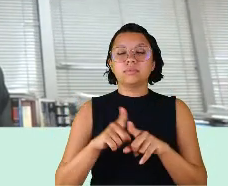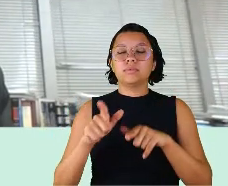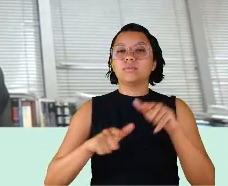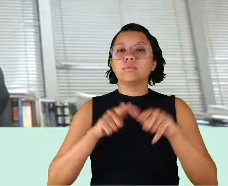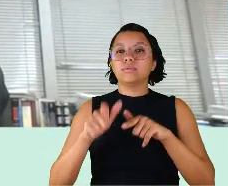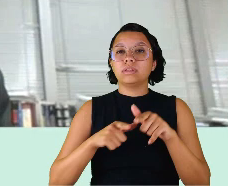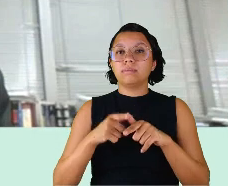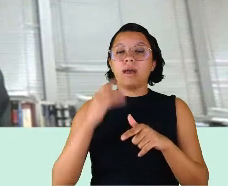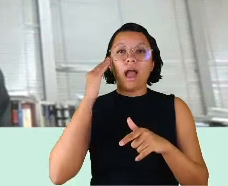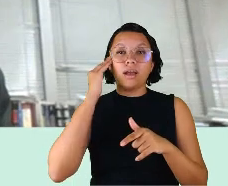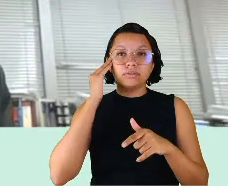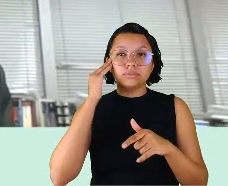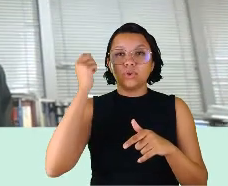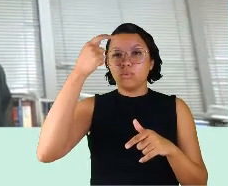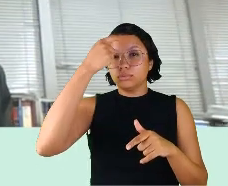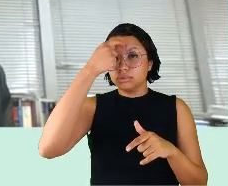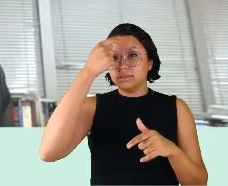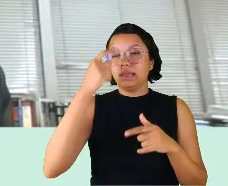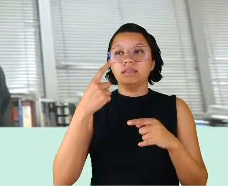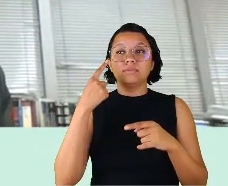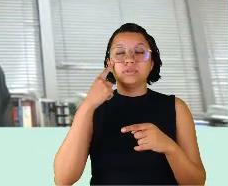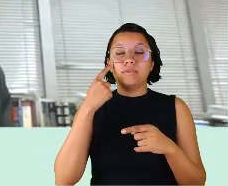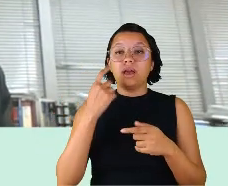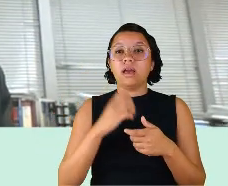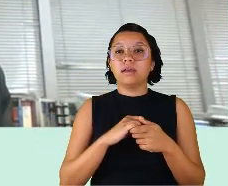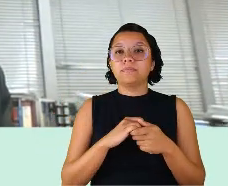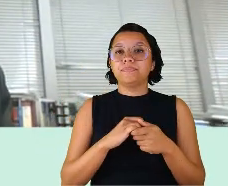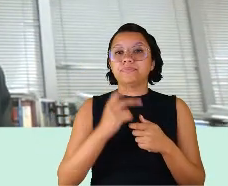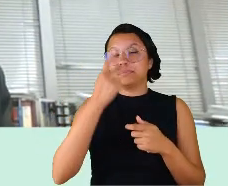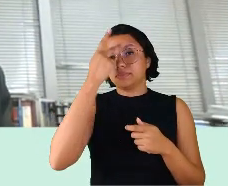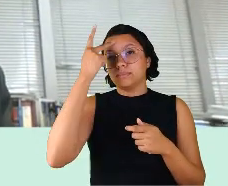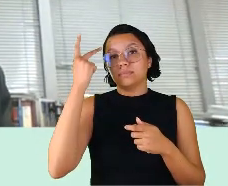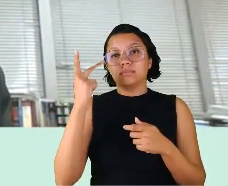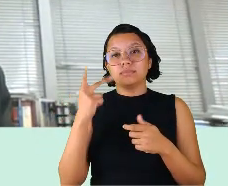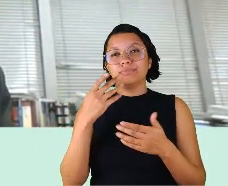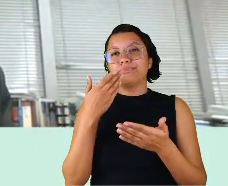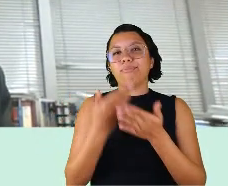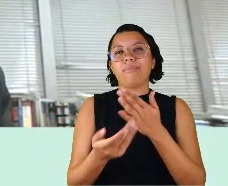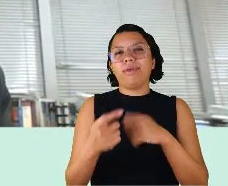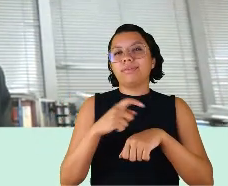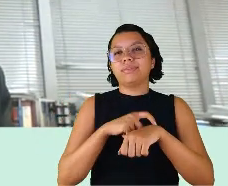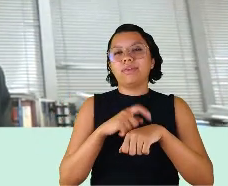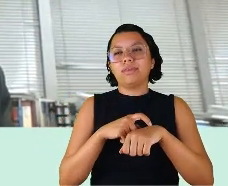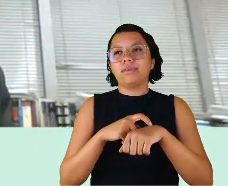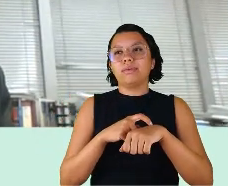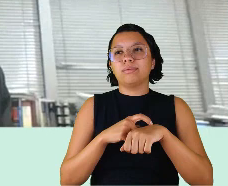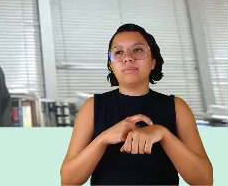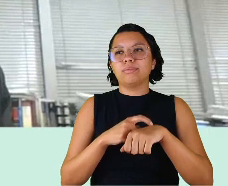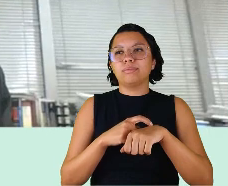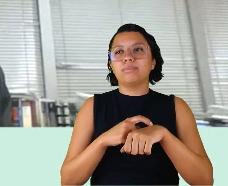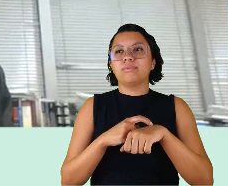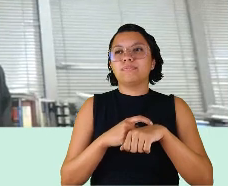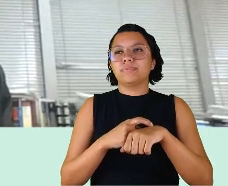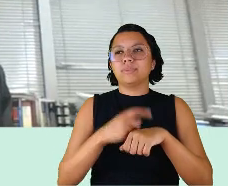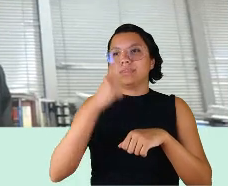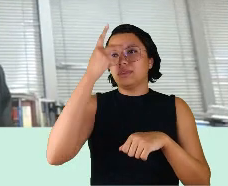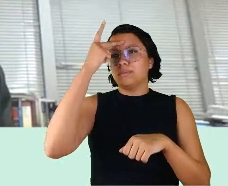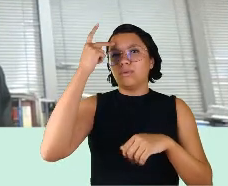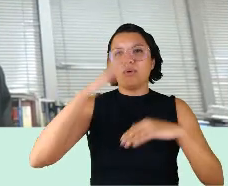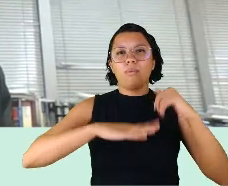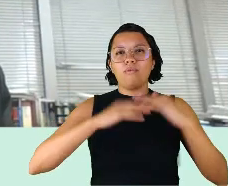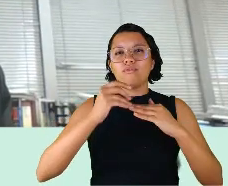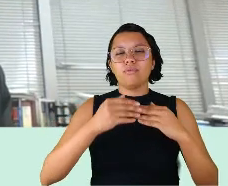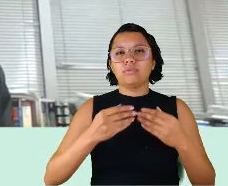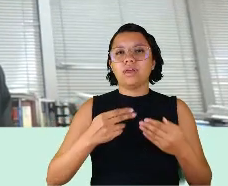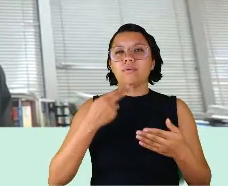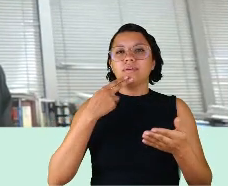racional, porque, de repente, você vê que as pessoas estão lá perdendo tempo. Oficial de justiça, quantas vezes não manda oficial de justiça 20 vezes no